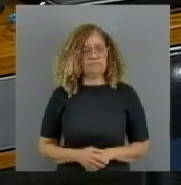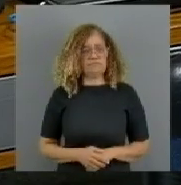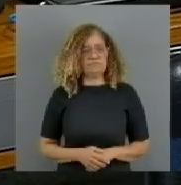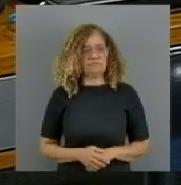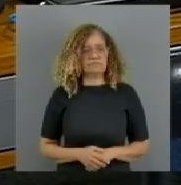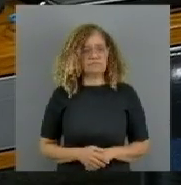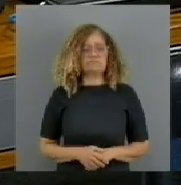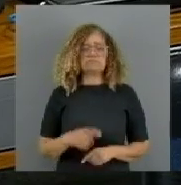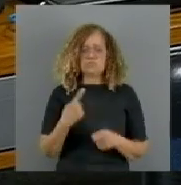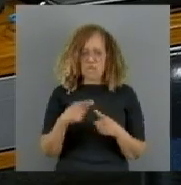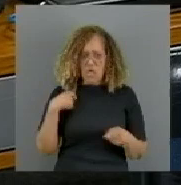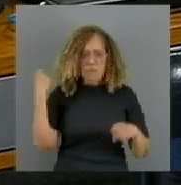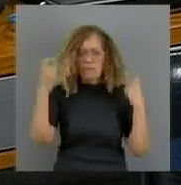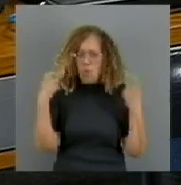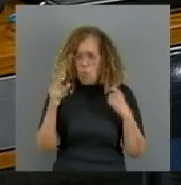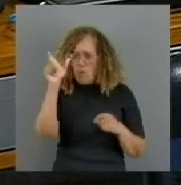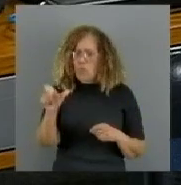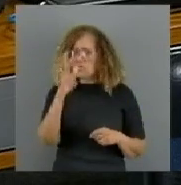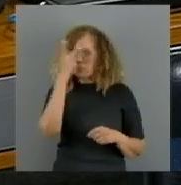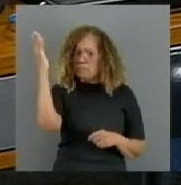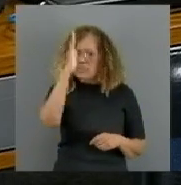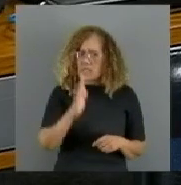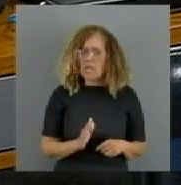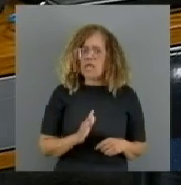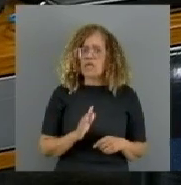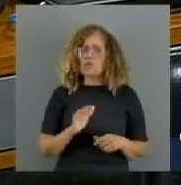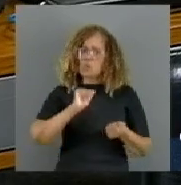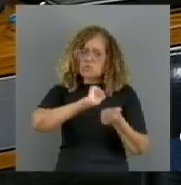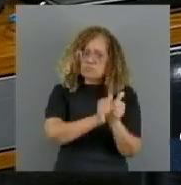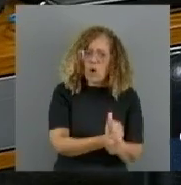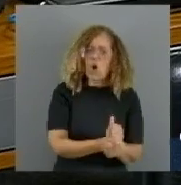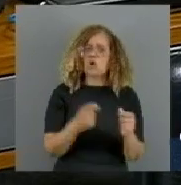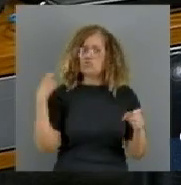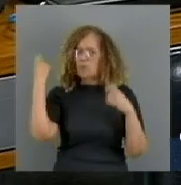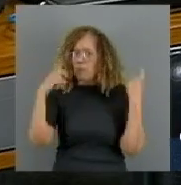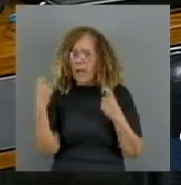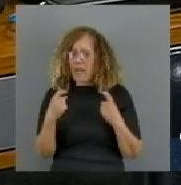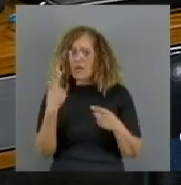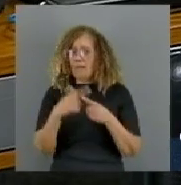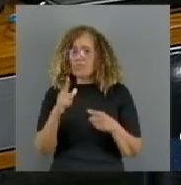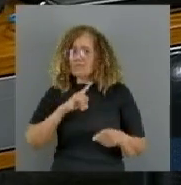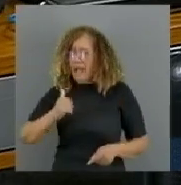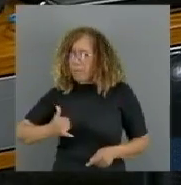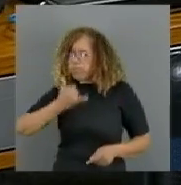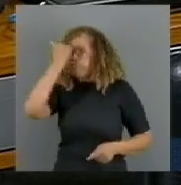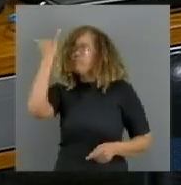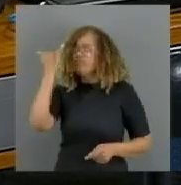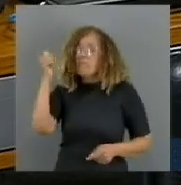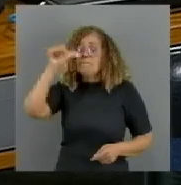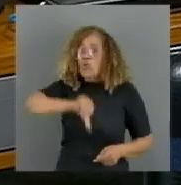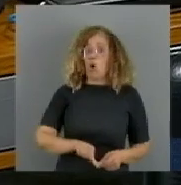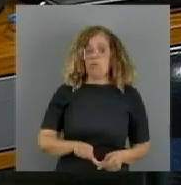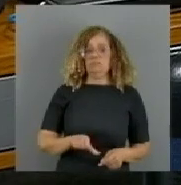porque eu me preocupo com o brasileiro, eu me preocupo com o esporte, eu estou vendo uma tragédia cada vez pior. Aí nós